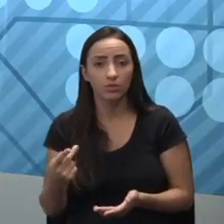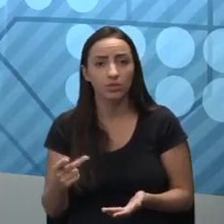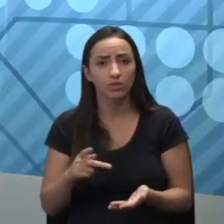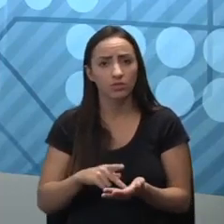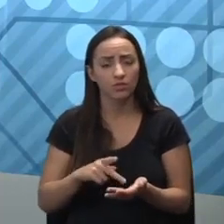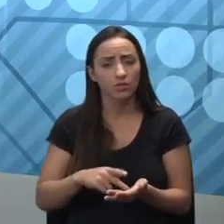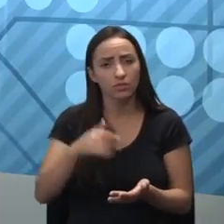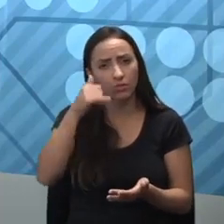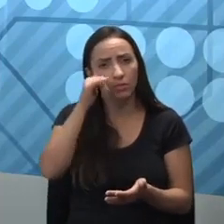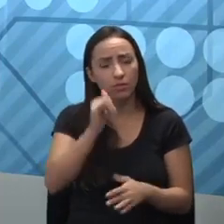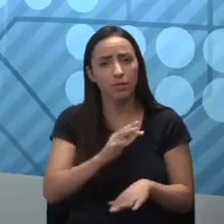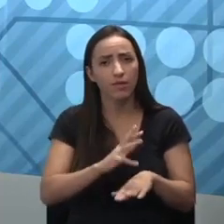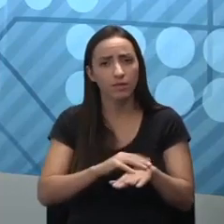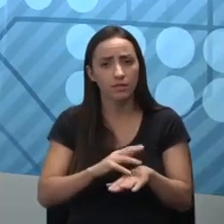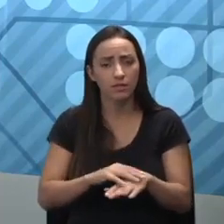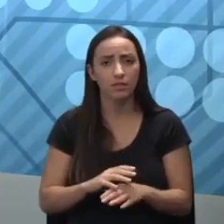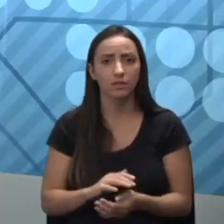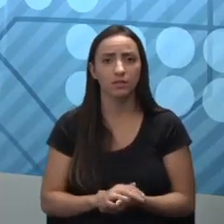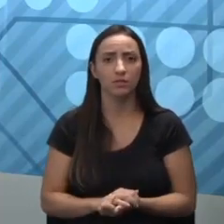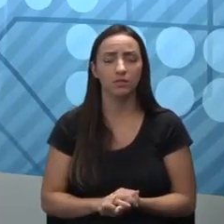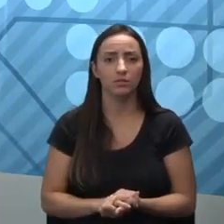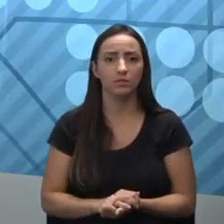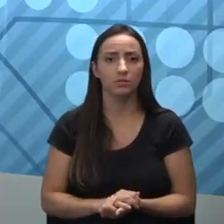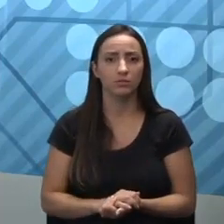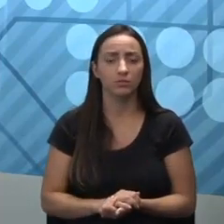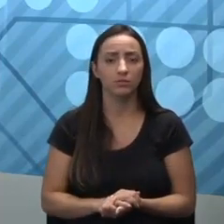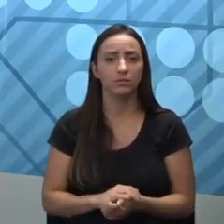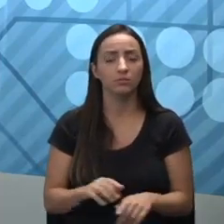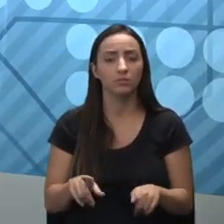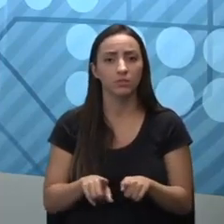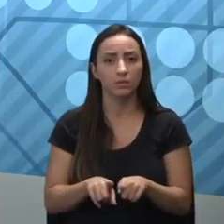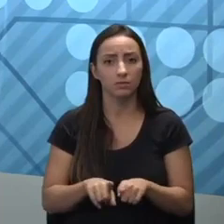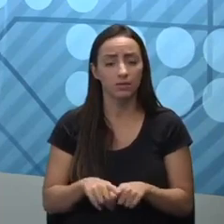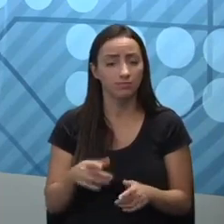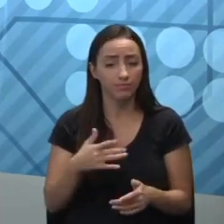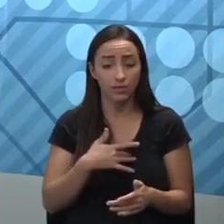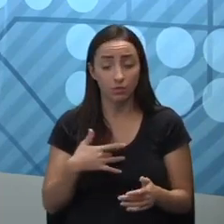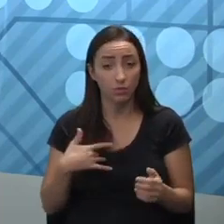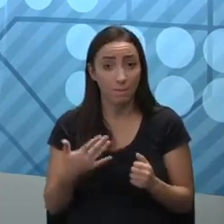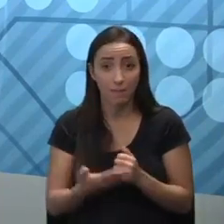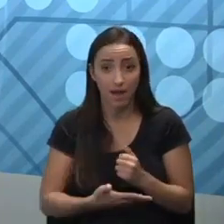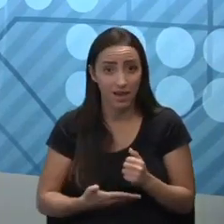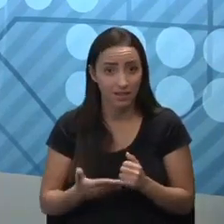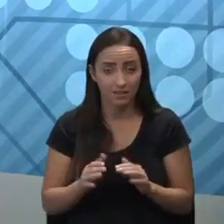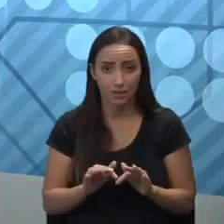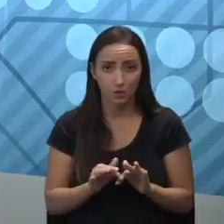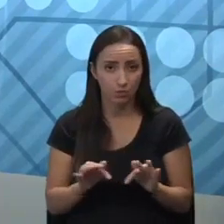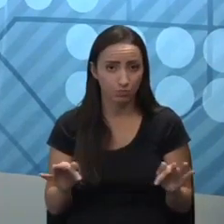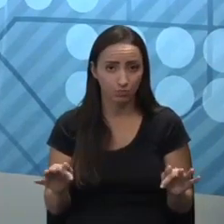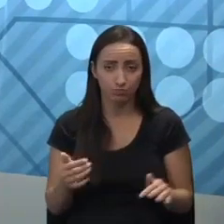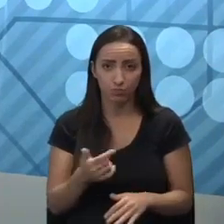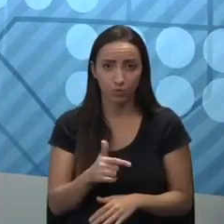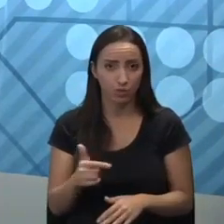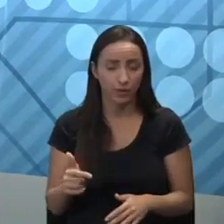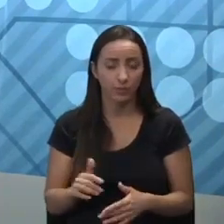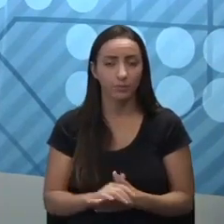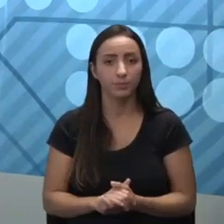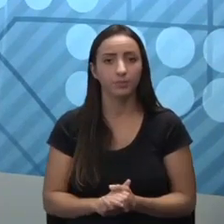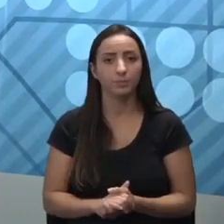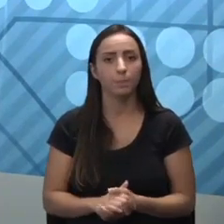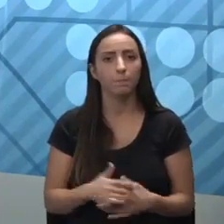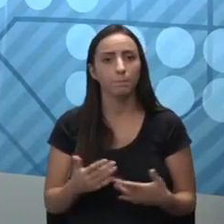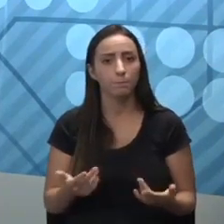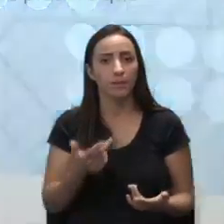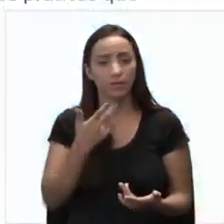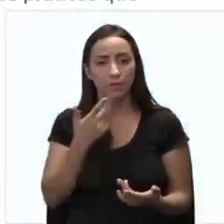de prevenção, a questão da saúde básica mesmo, tá? Então vamos lá falando sobre